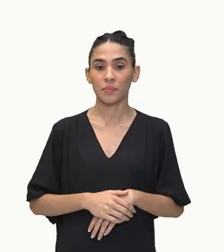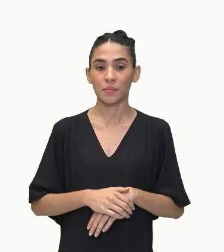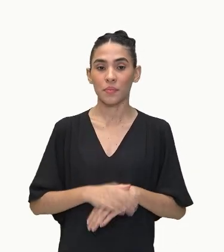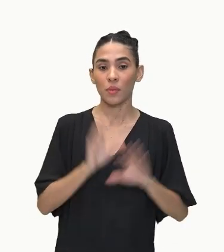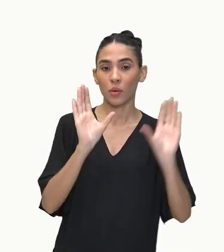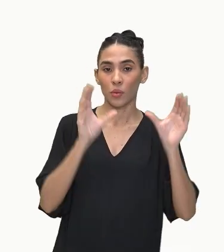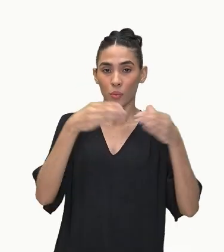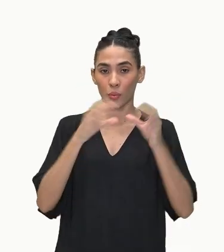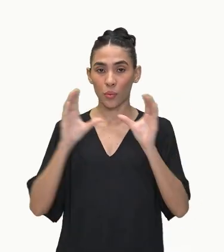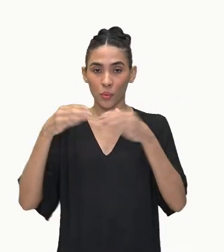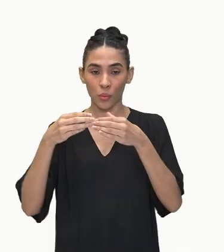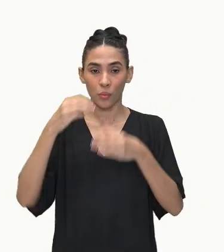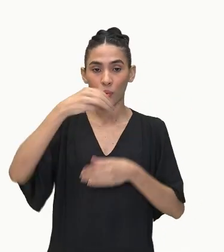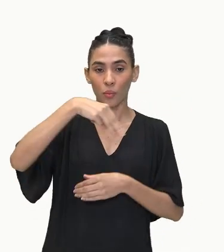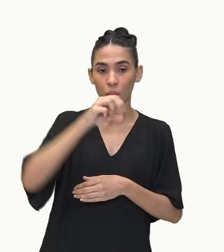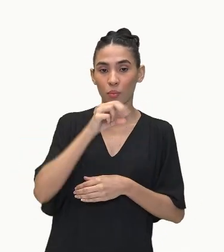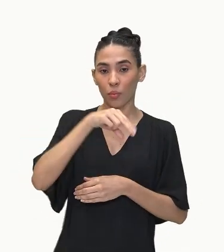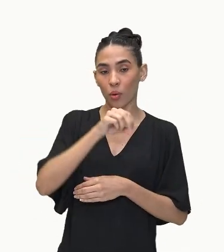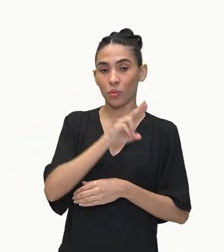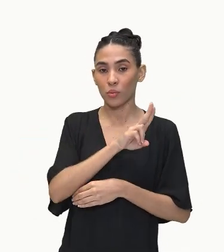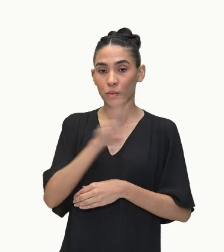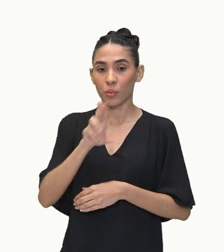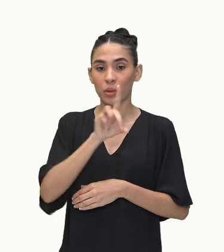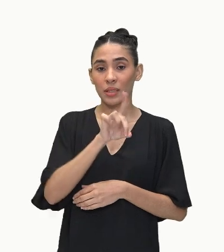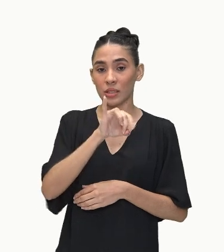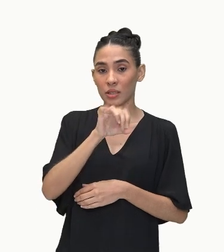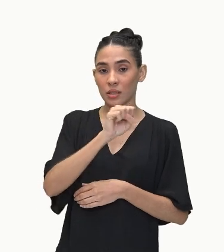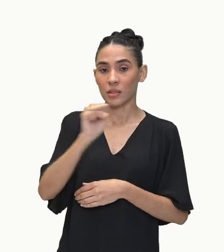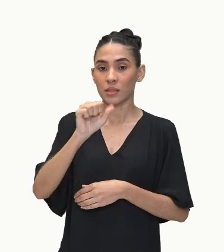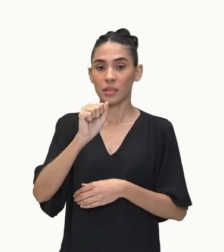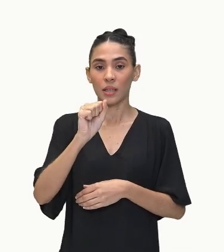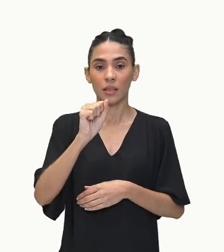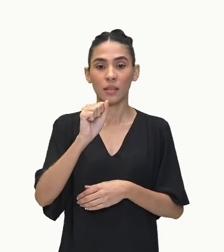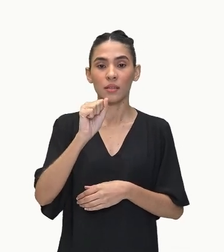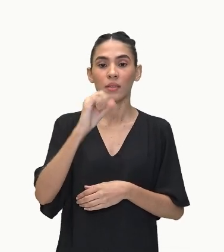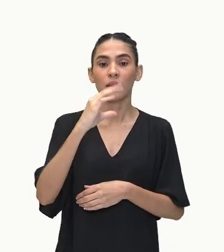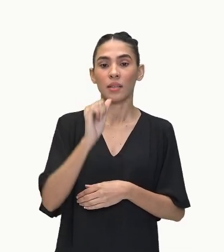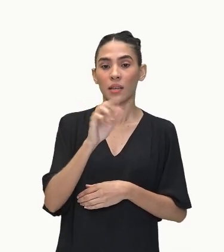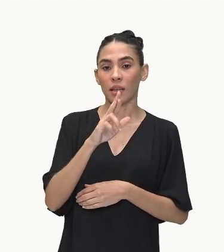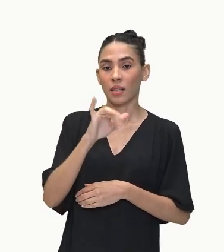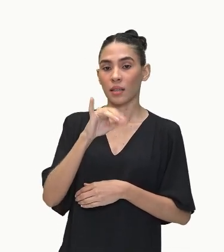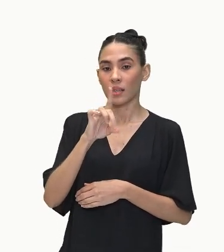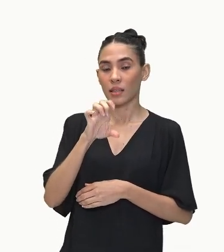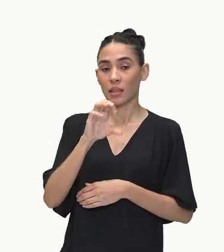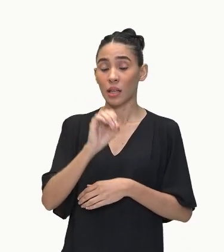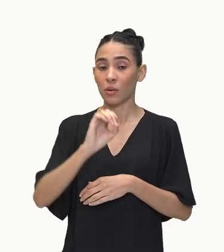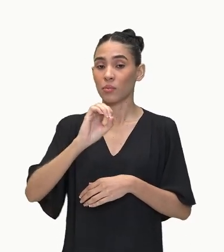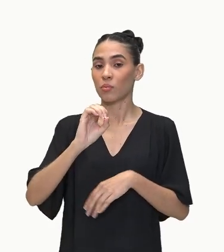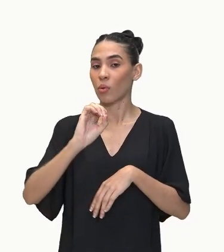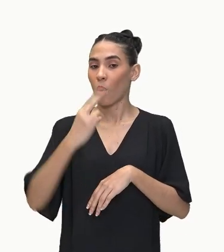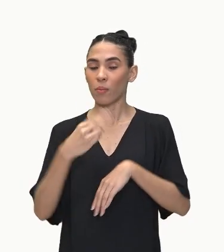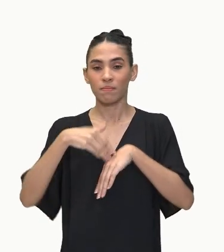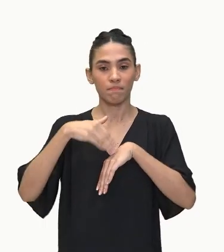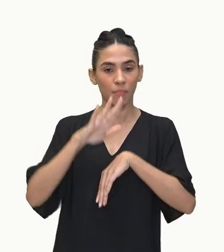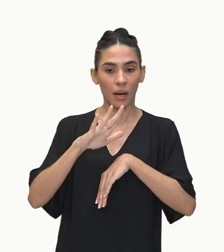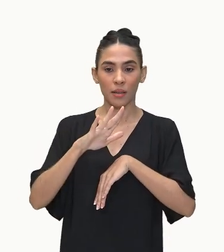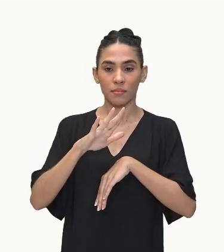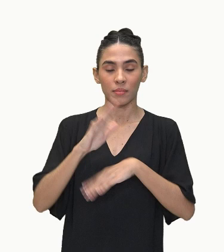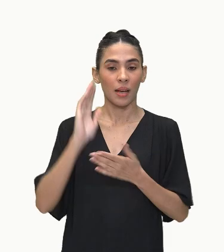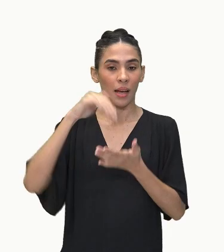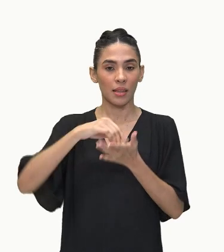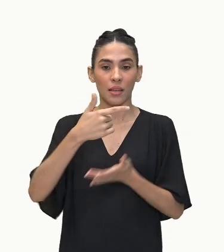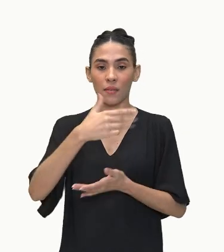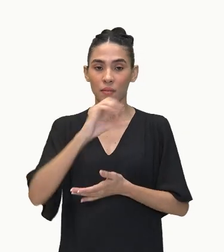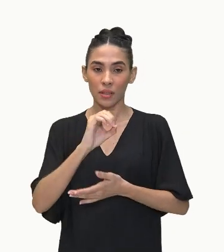de monossacarídeos, eles são chamados de disacarídeos. Se tiver mais do que 2 até 20, eles